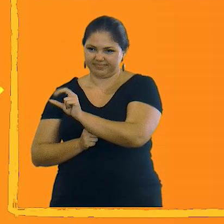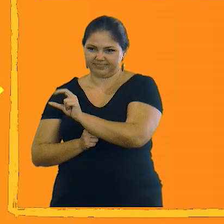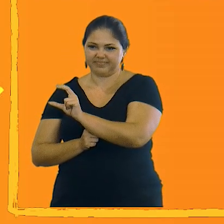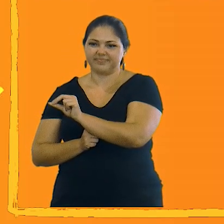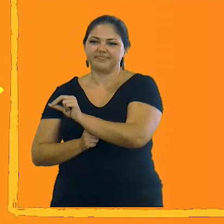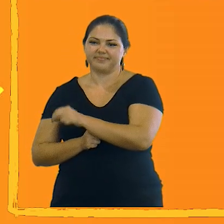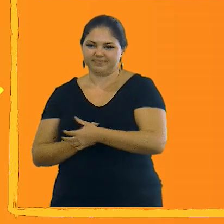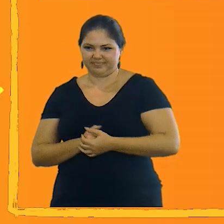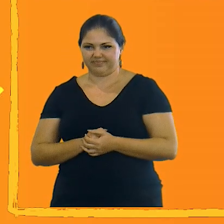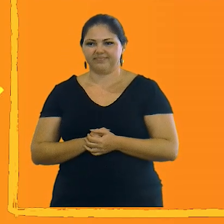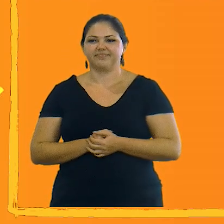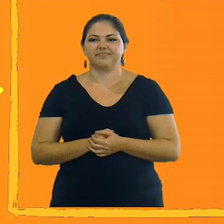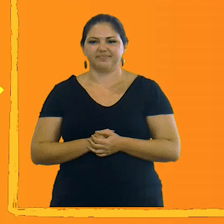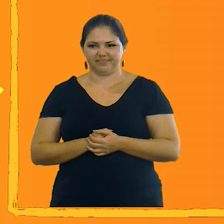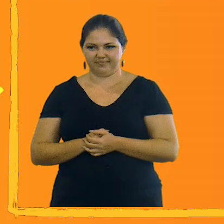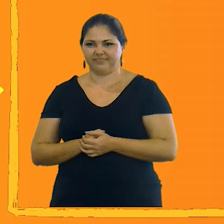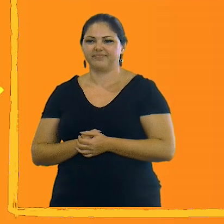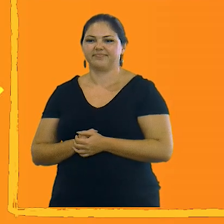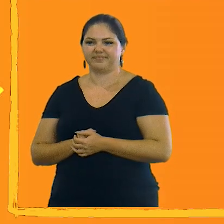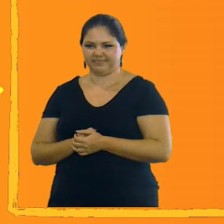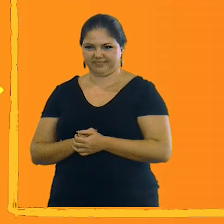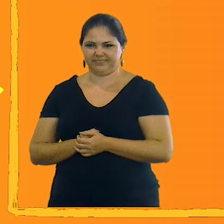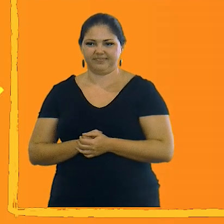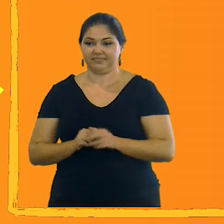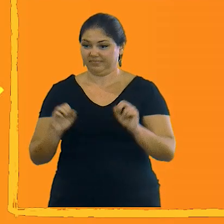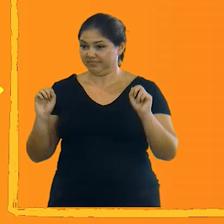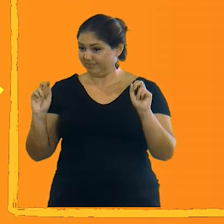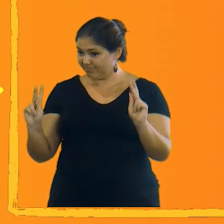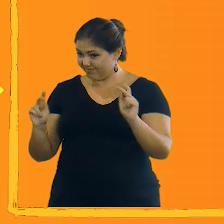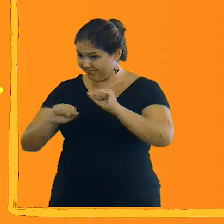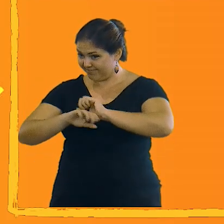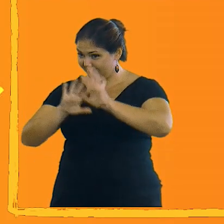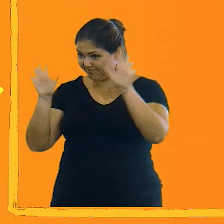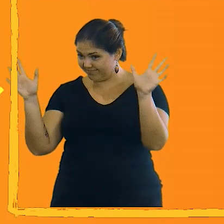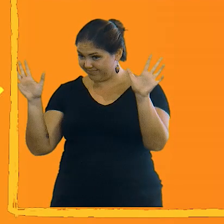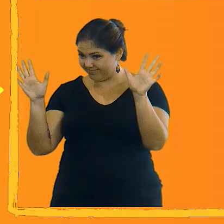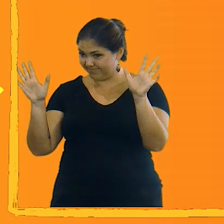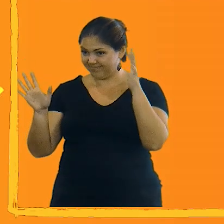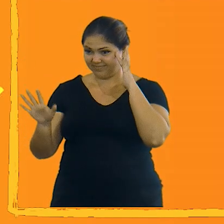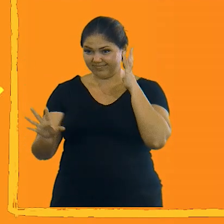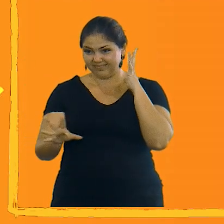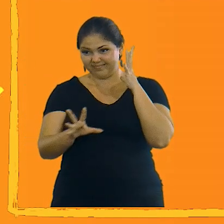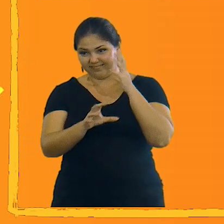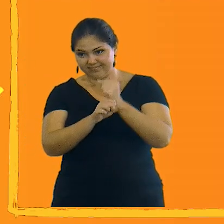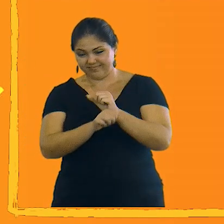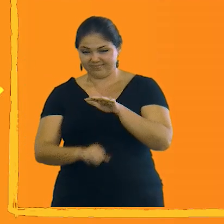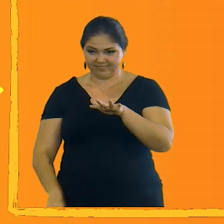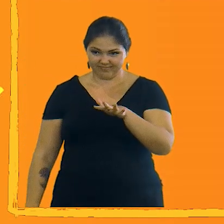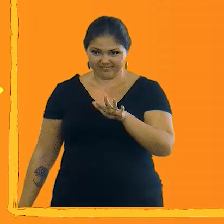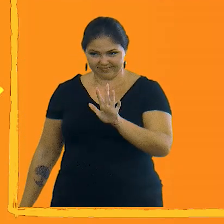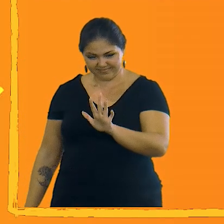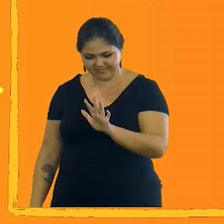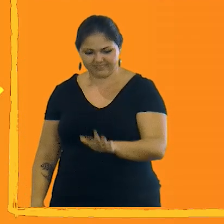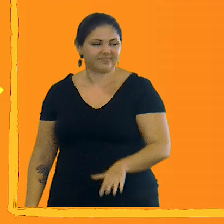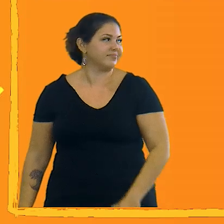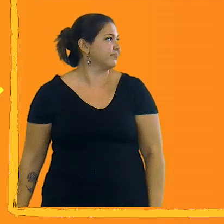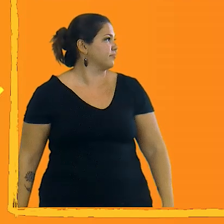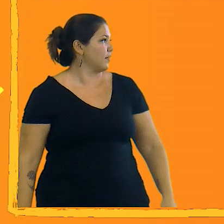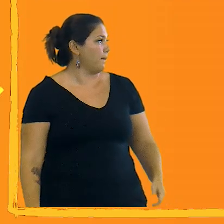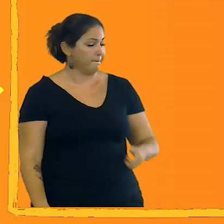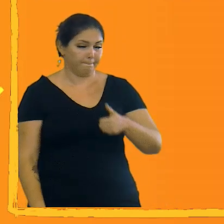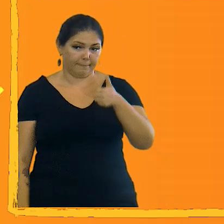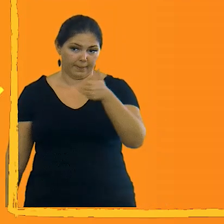água por dia OK senhores recapitulando Olha só